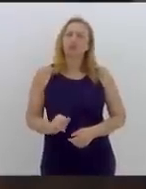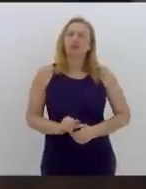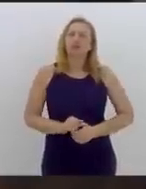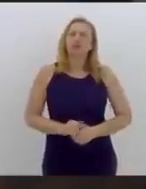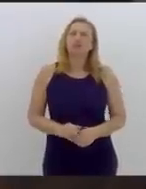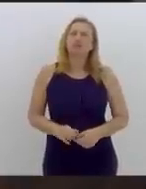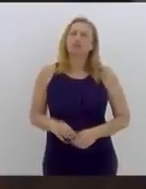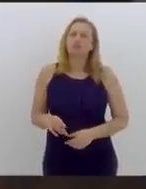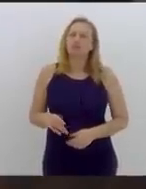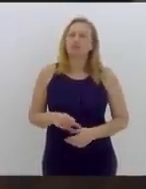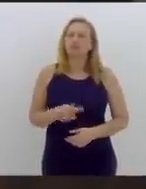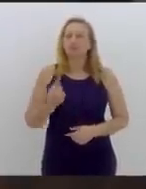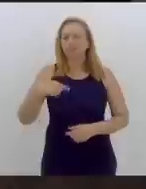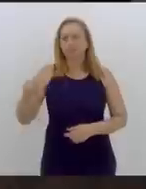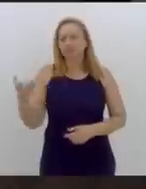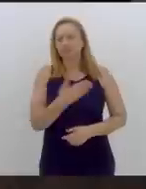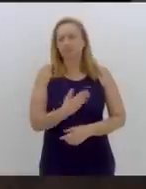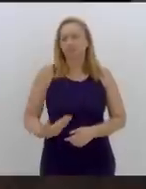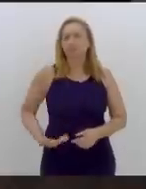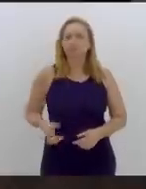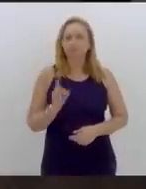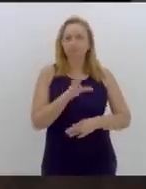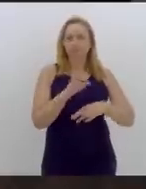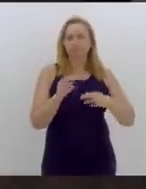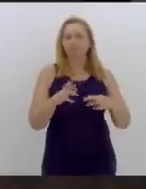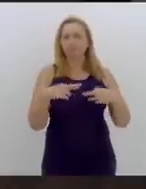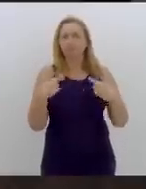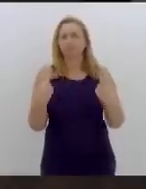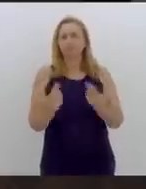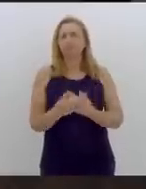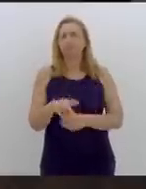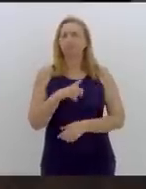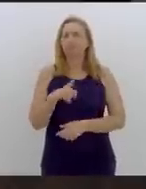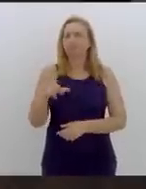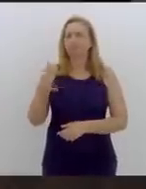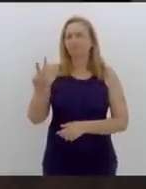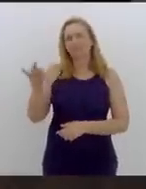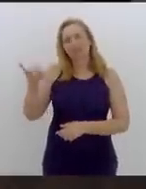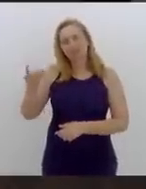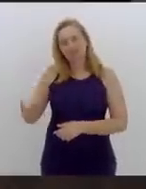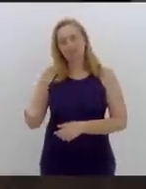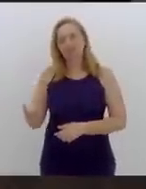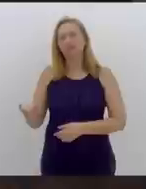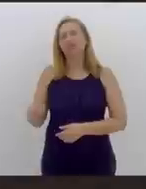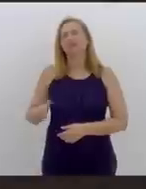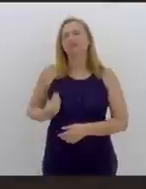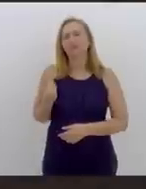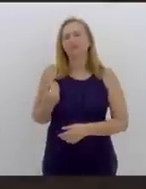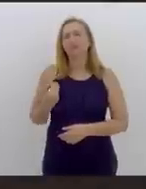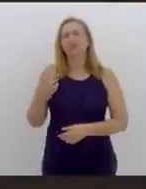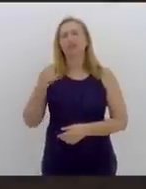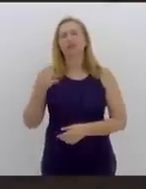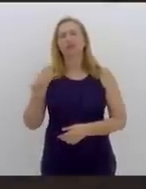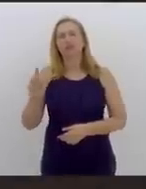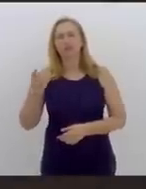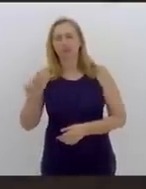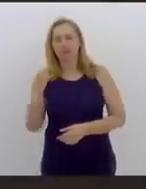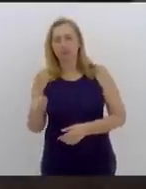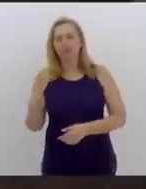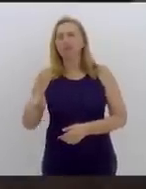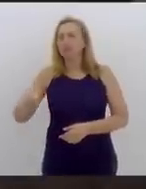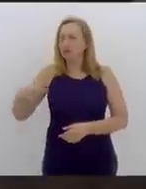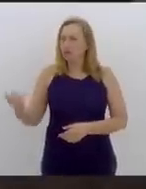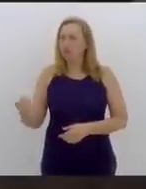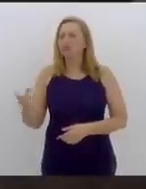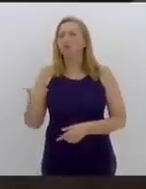levado constantemente isso ao Governador a última reunião que nós tivemos Valentina tava presente Portugal estava presente Câmara estava presente e vários